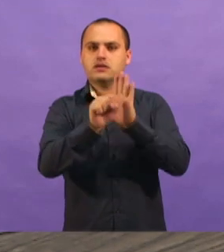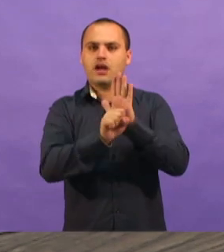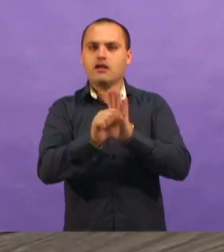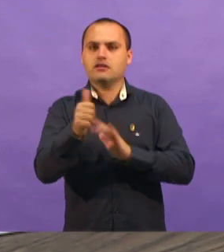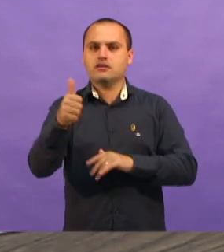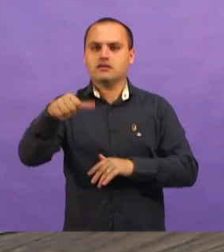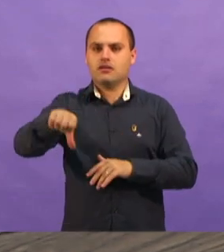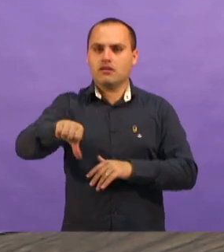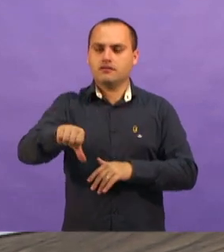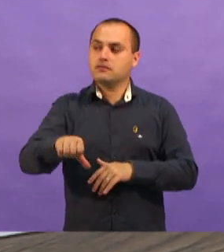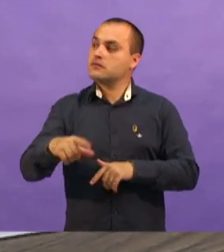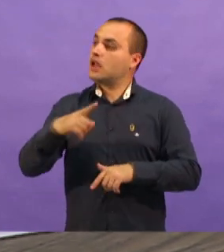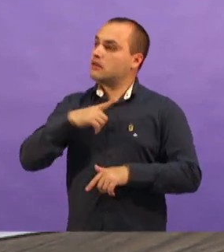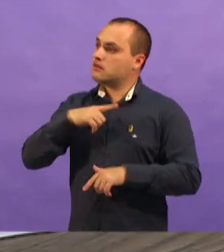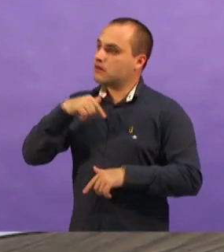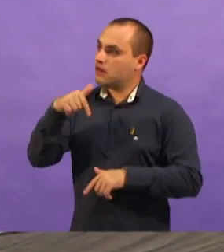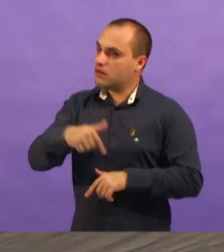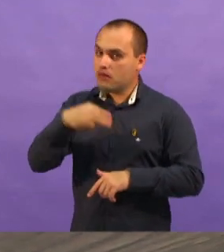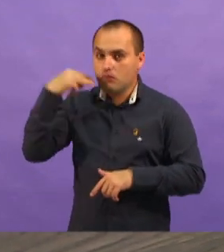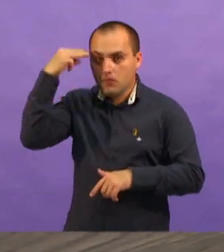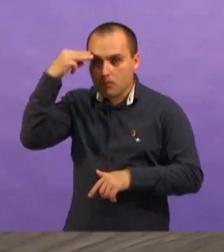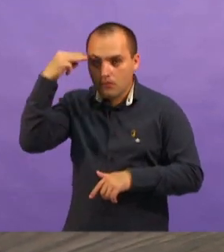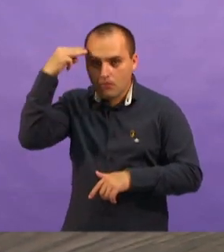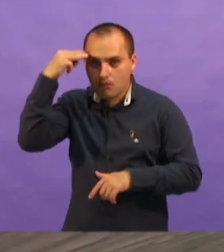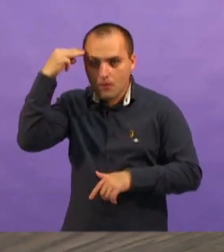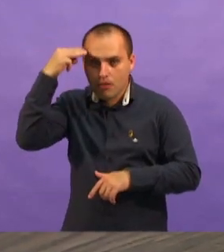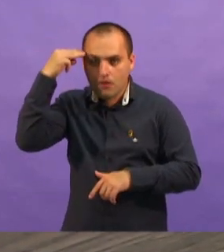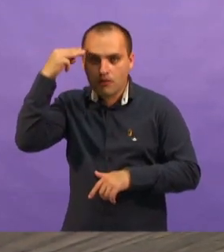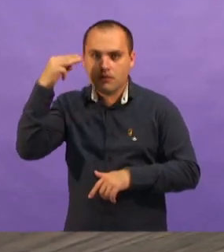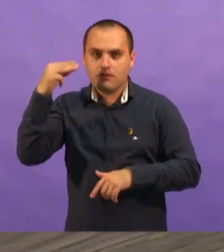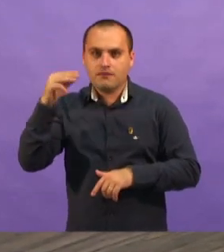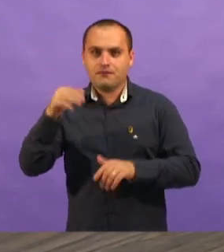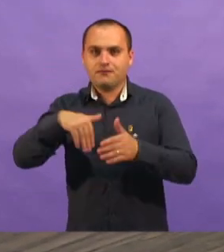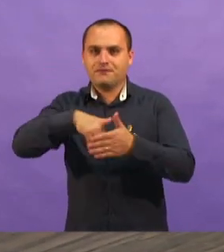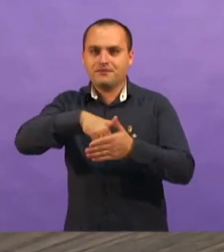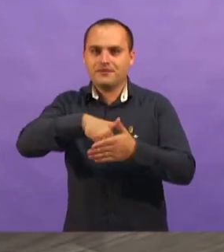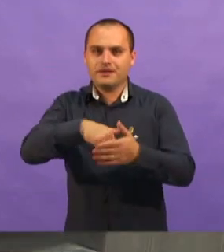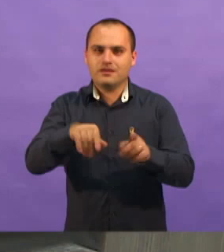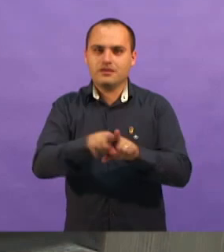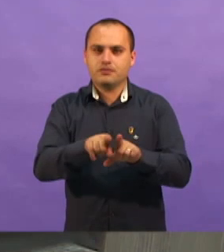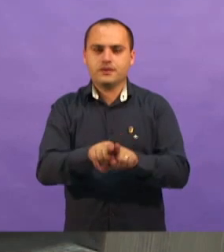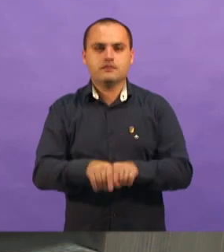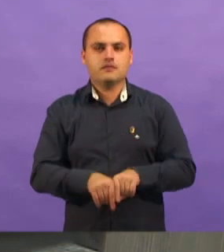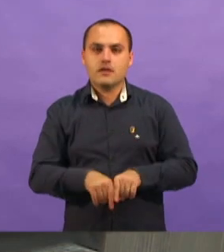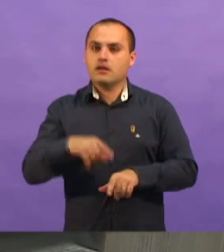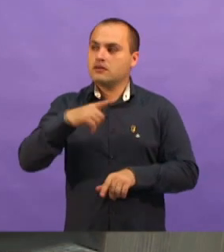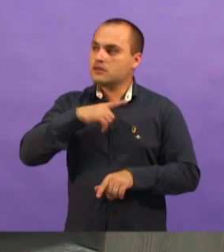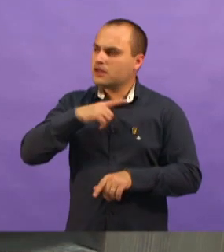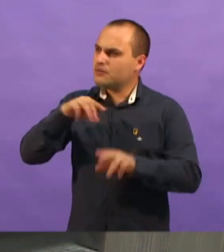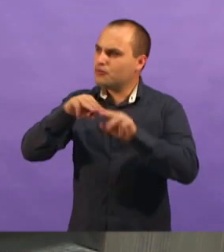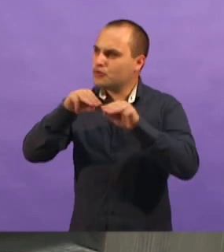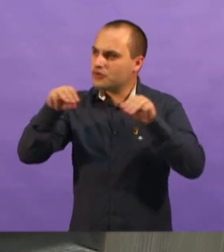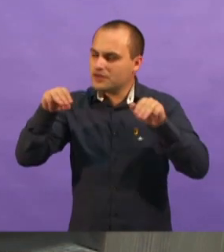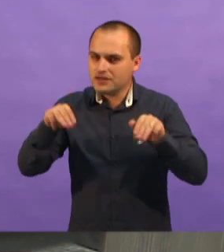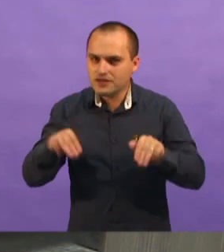Memórias do Futebol também. O CIP, perfeito. Museu Joca Brandão, Resgate da